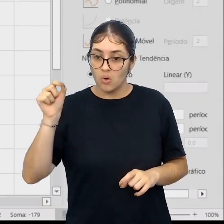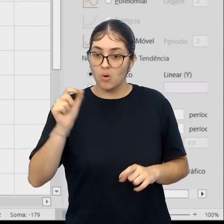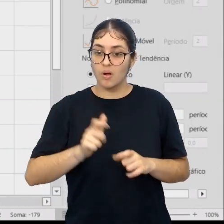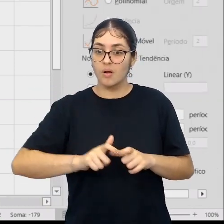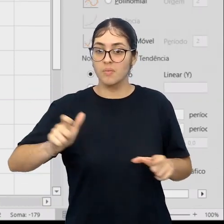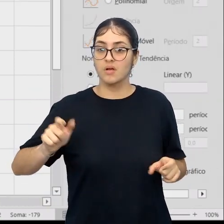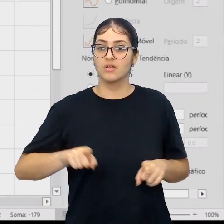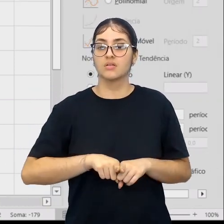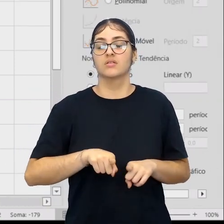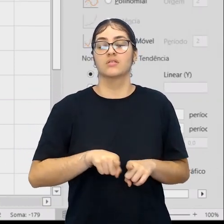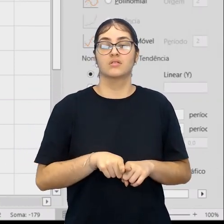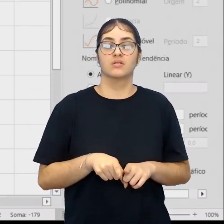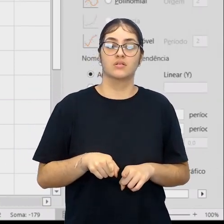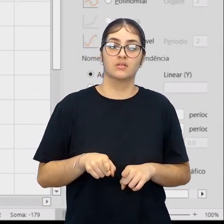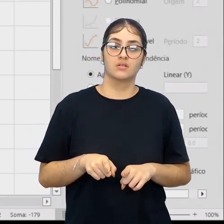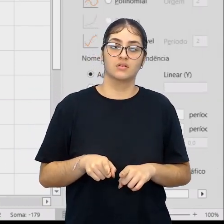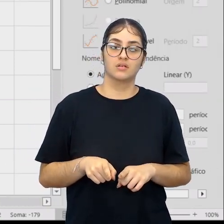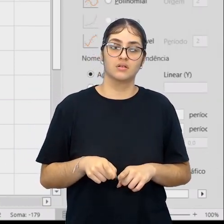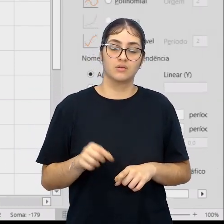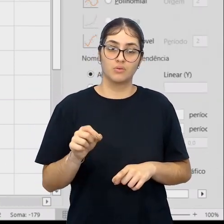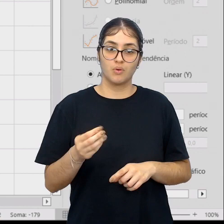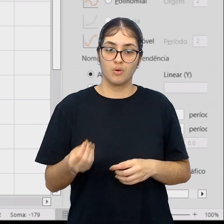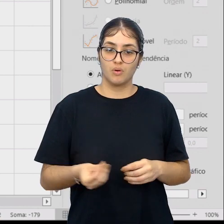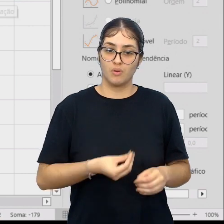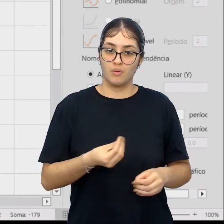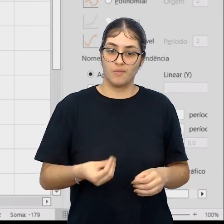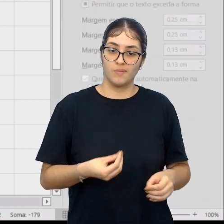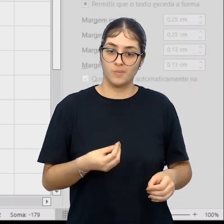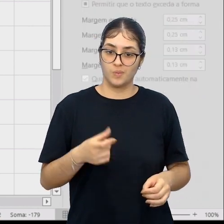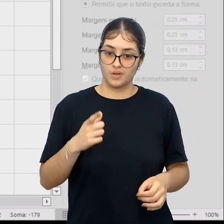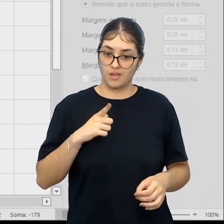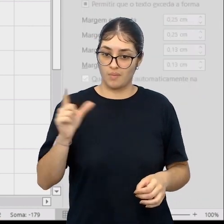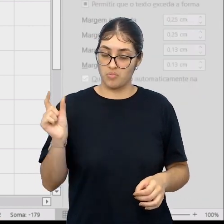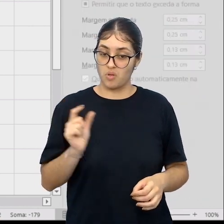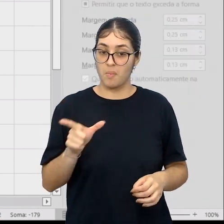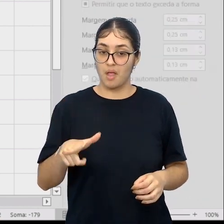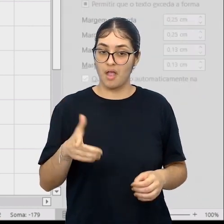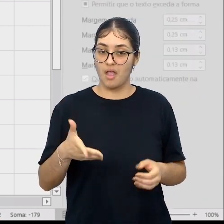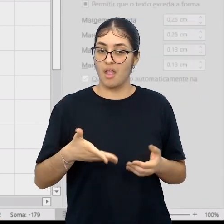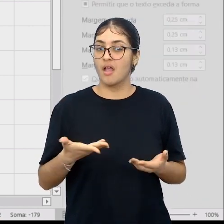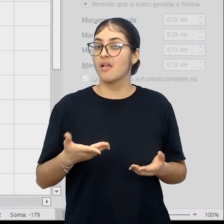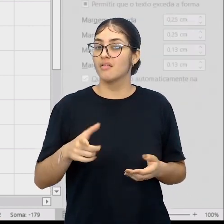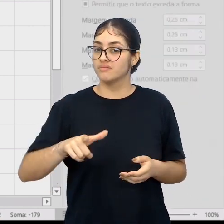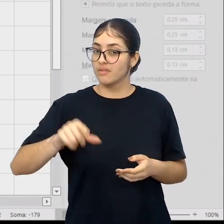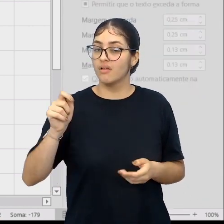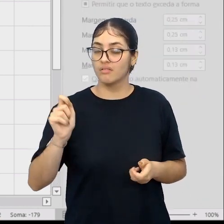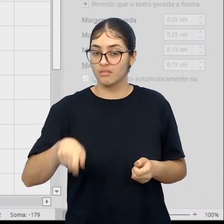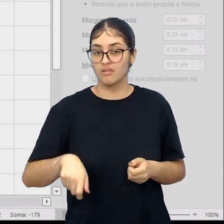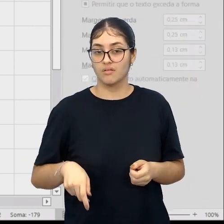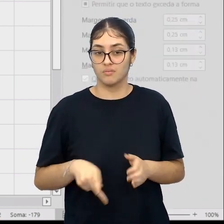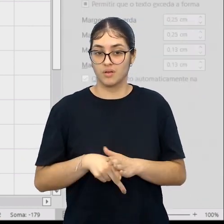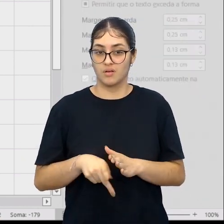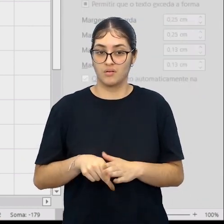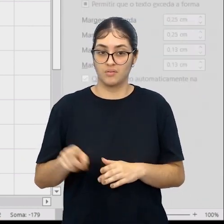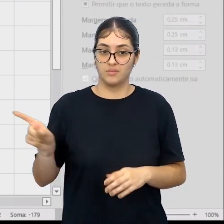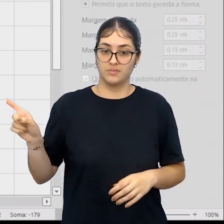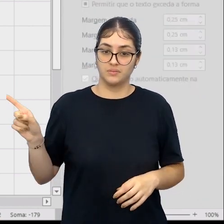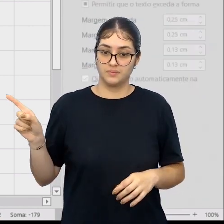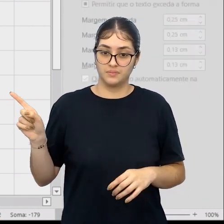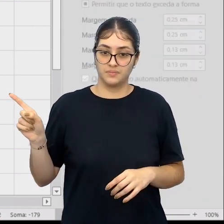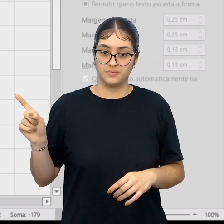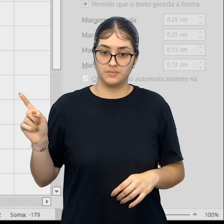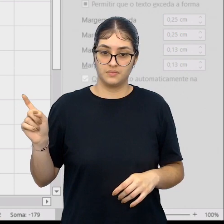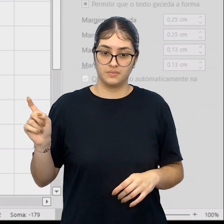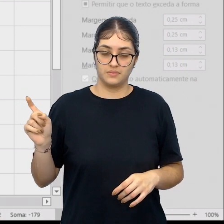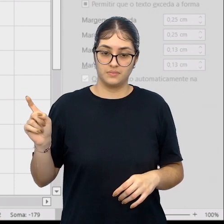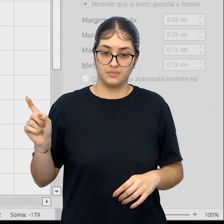consigo mostrar a equação que a gente vai chegar, ó. Tá aqui pequenininha, mas eu consigo mostrar que a gente vai chegar nessa equação aqui, ó. Legal. Pro A